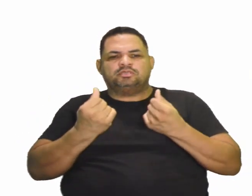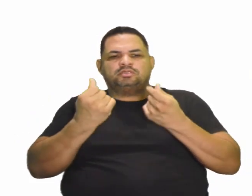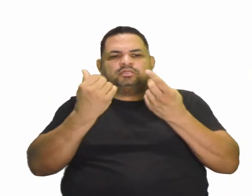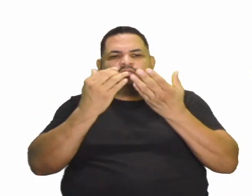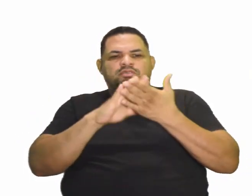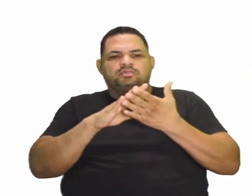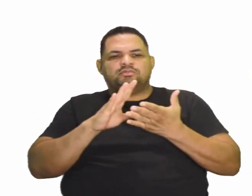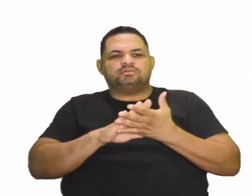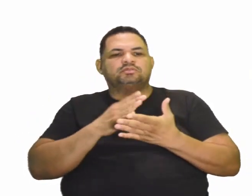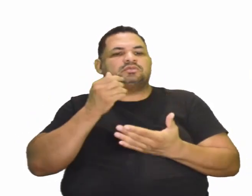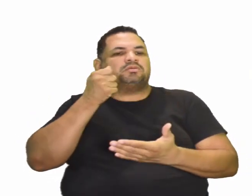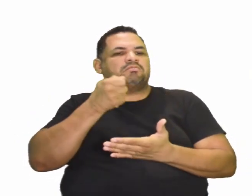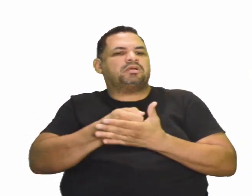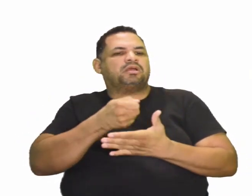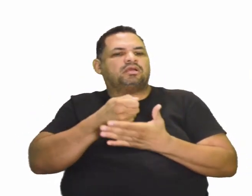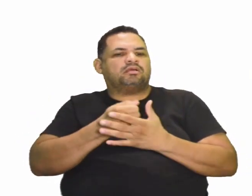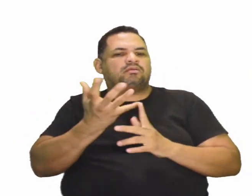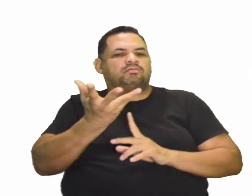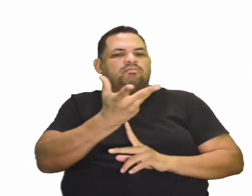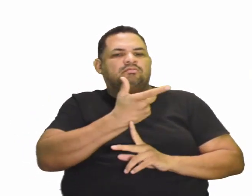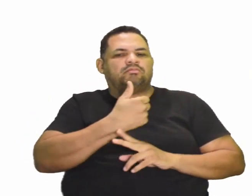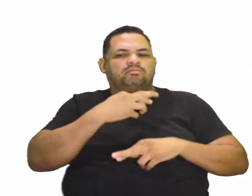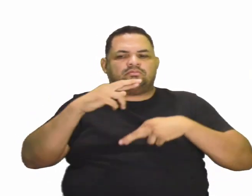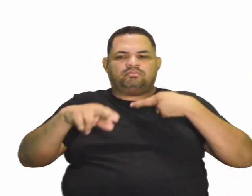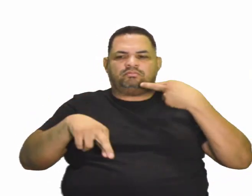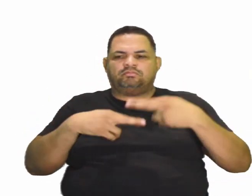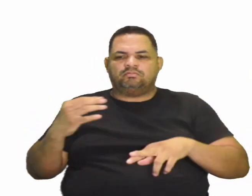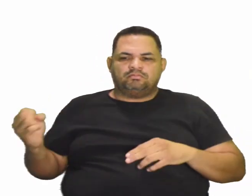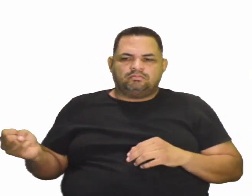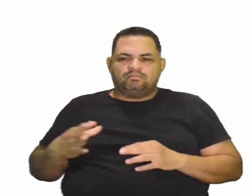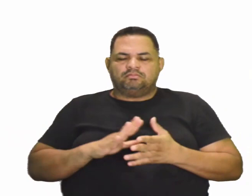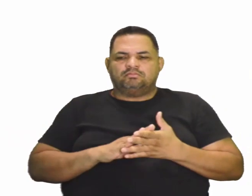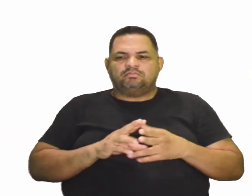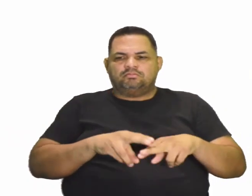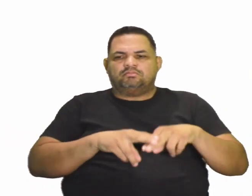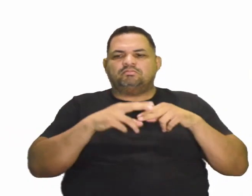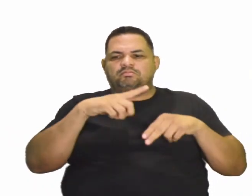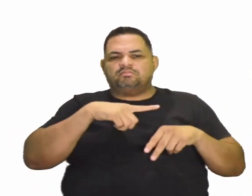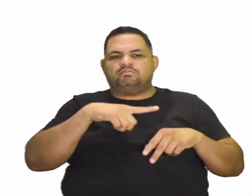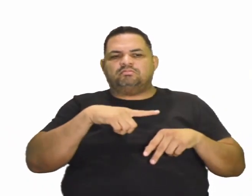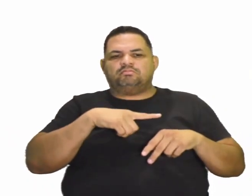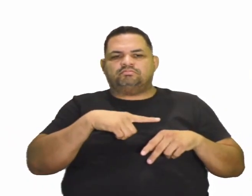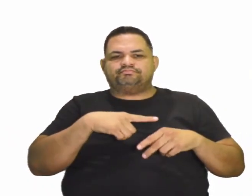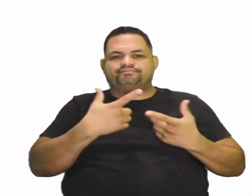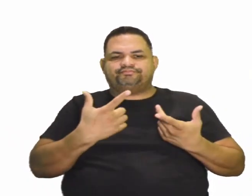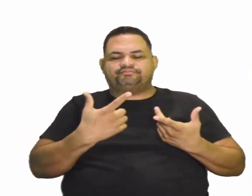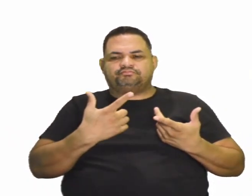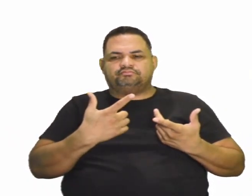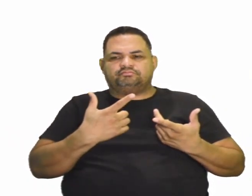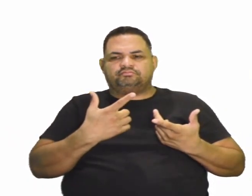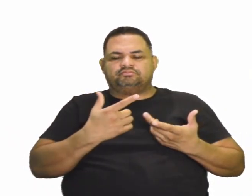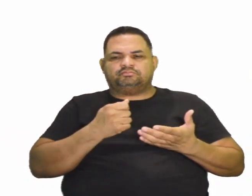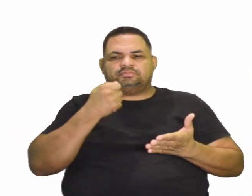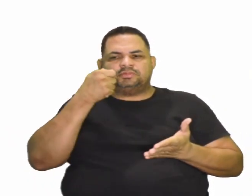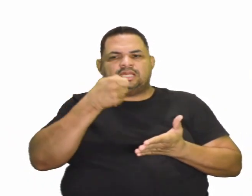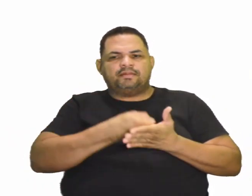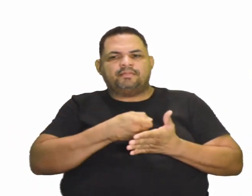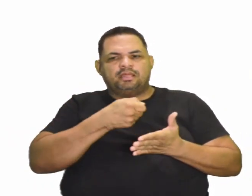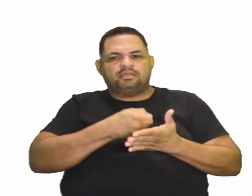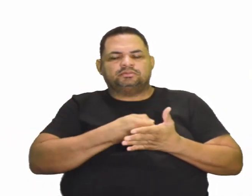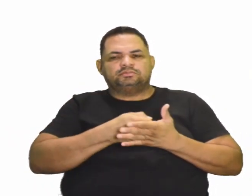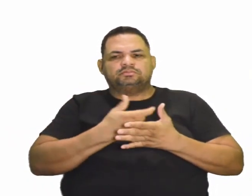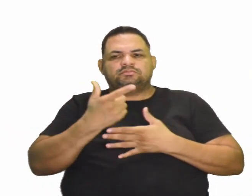os artistas. Por isso tem muitas obras de artes aí maravilhosas que estão no museu, devido, com outros conteúdos,